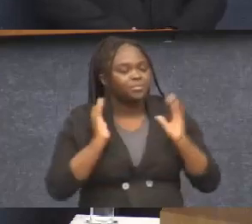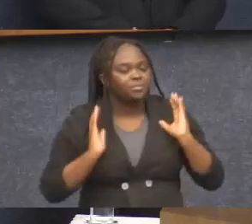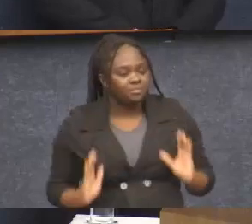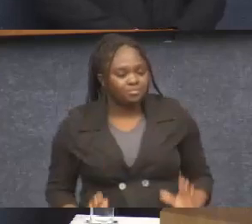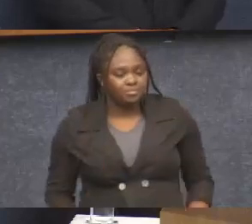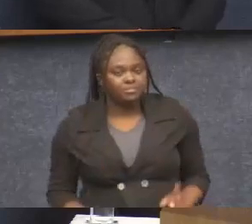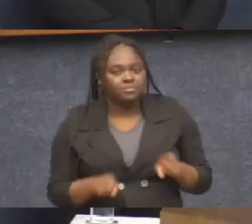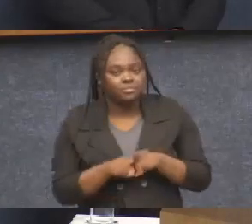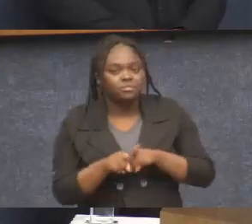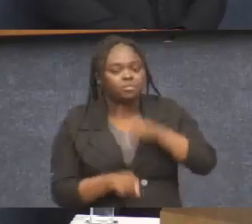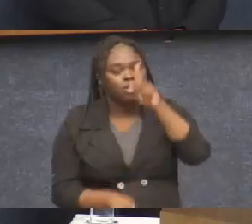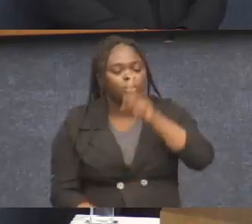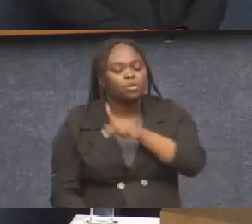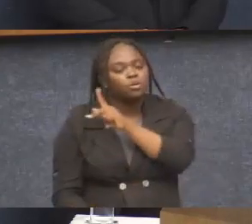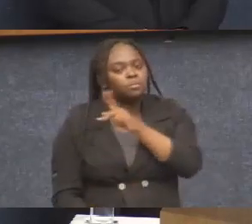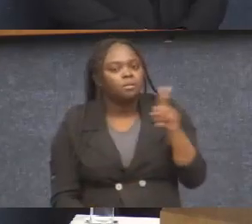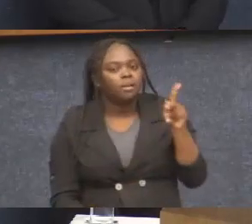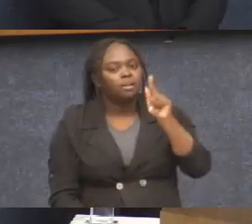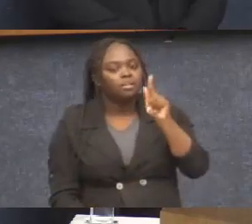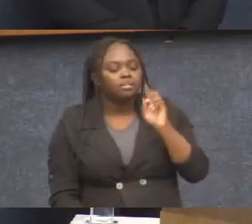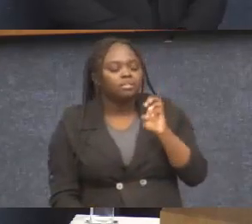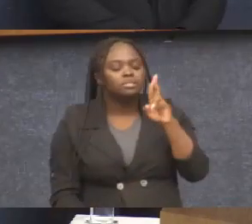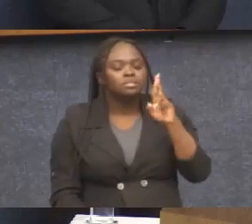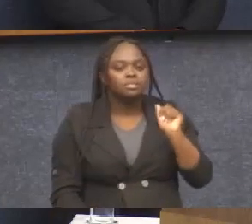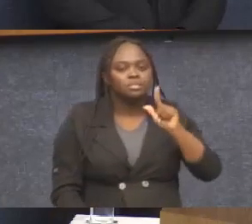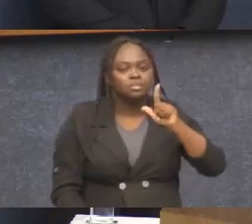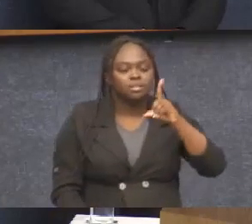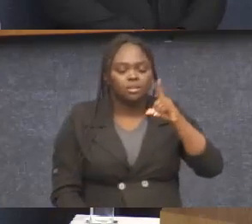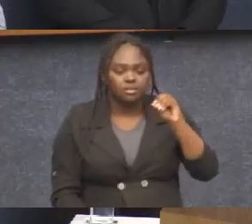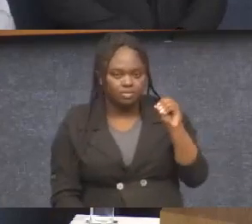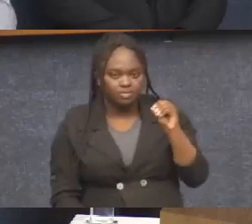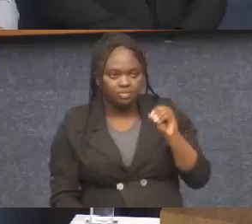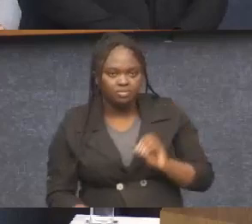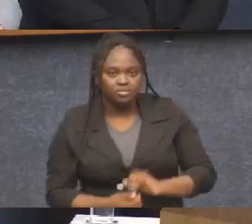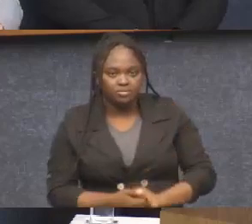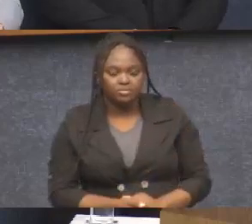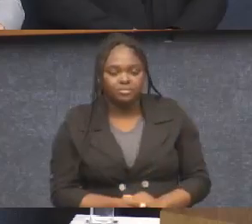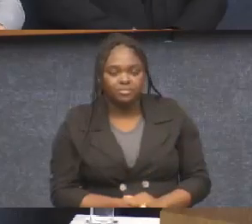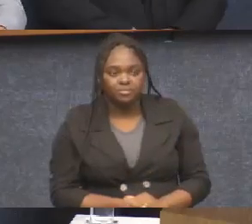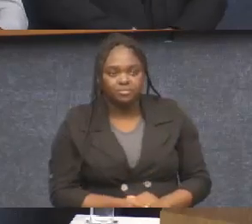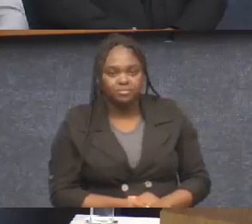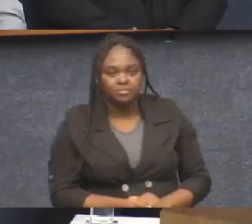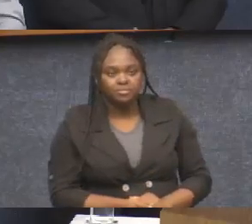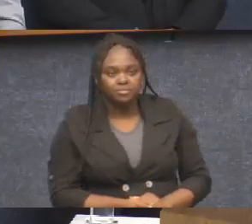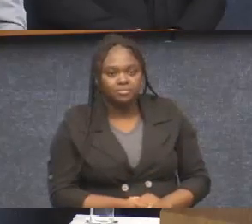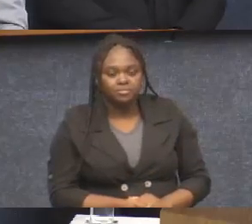Guilherme, pároco lá da Igreja do Bom Jesus, dos Santos Anjos da Guarda também.